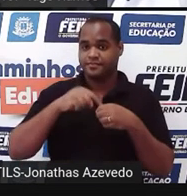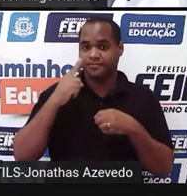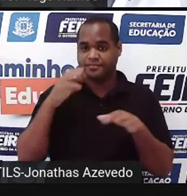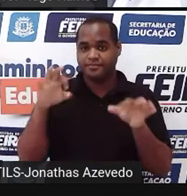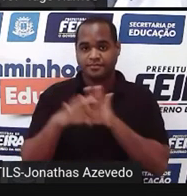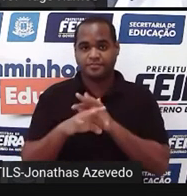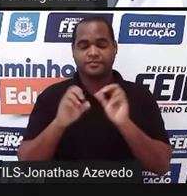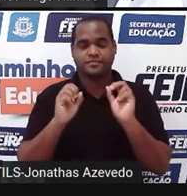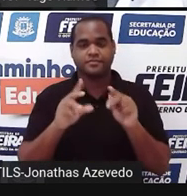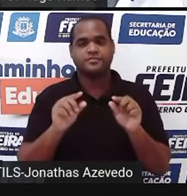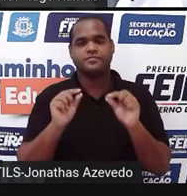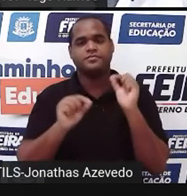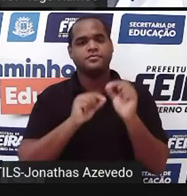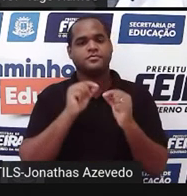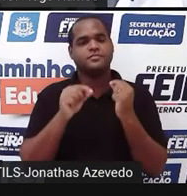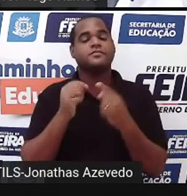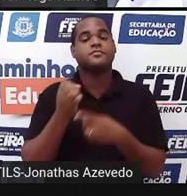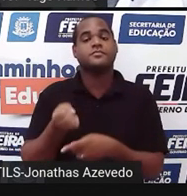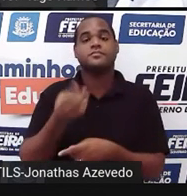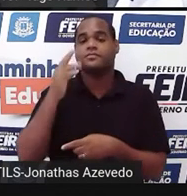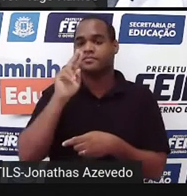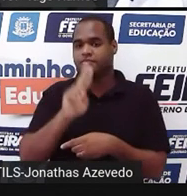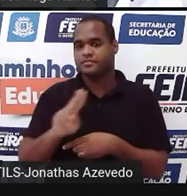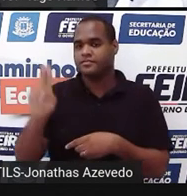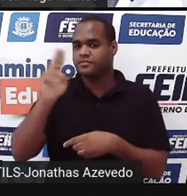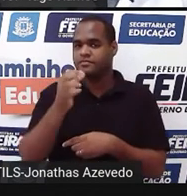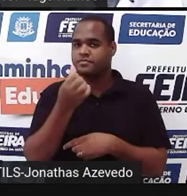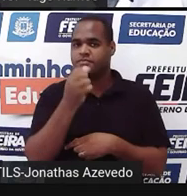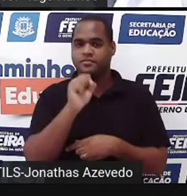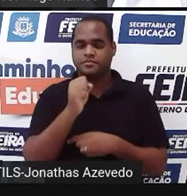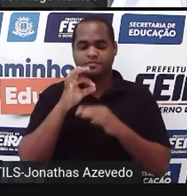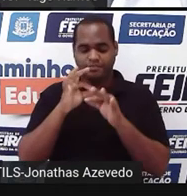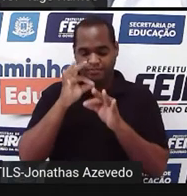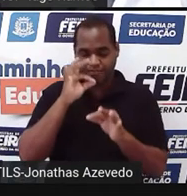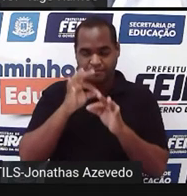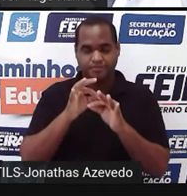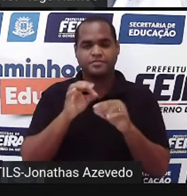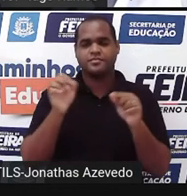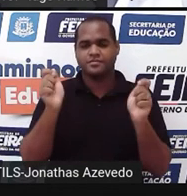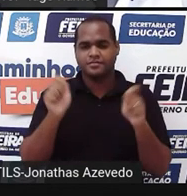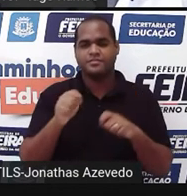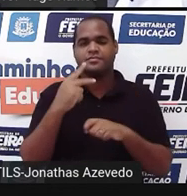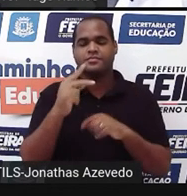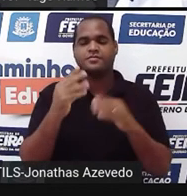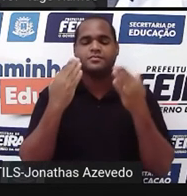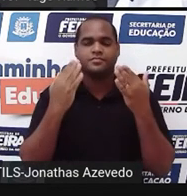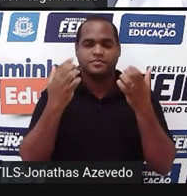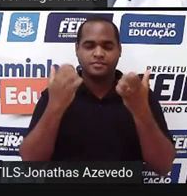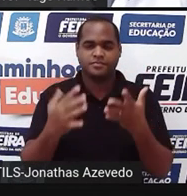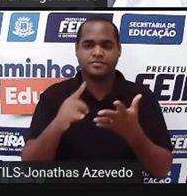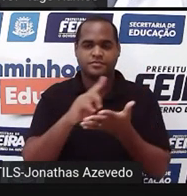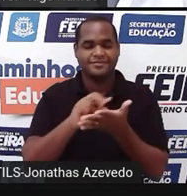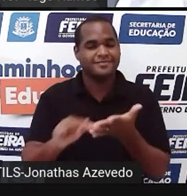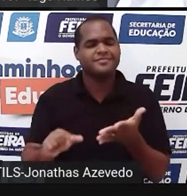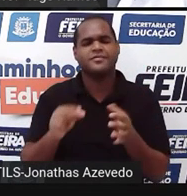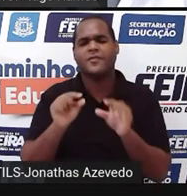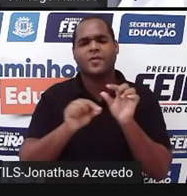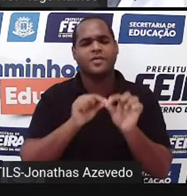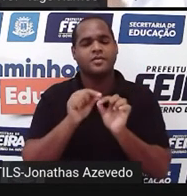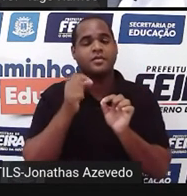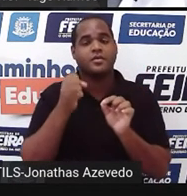do problema ao todo foram utilizados 68 Canudos para construir representações de figuras